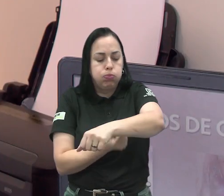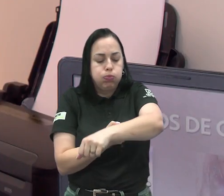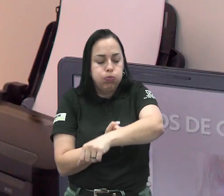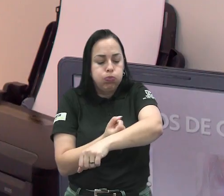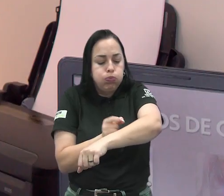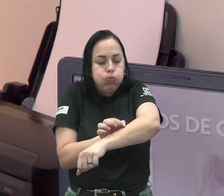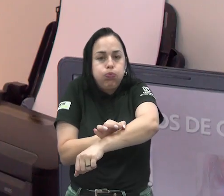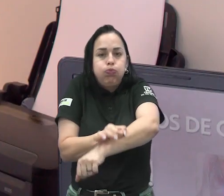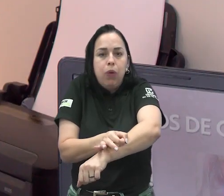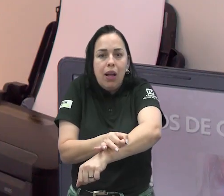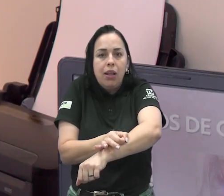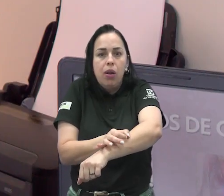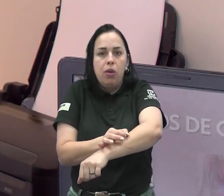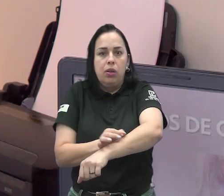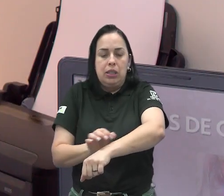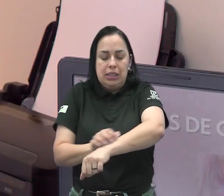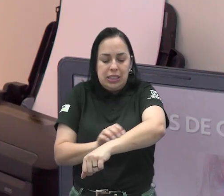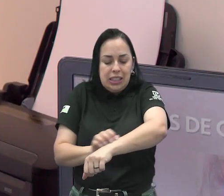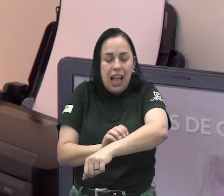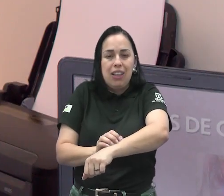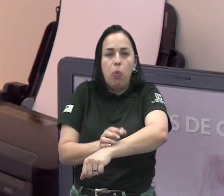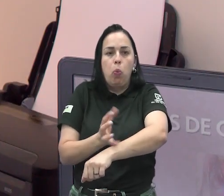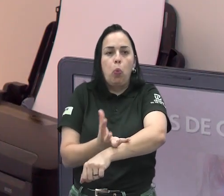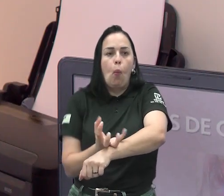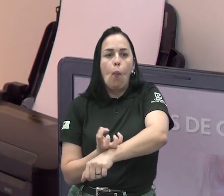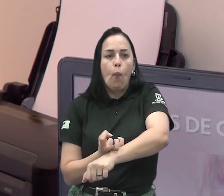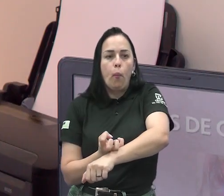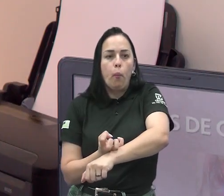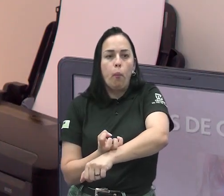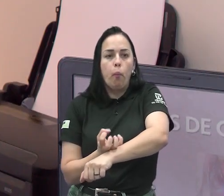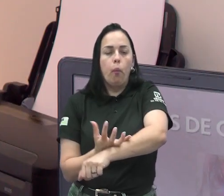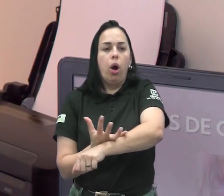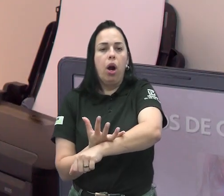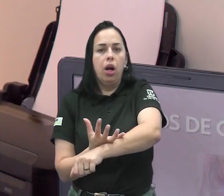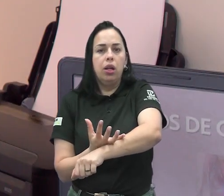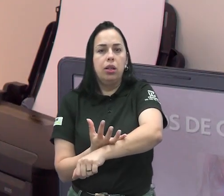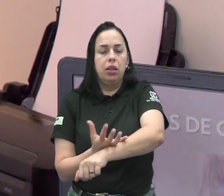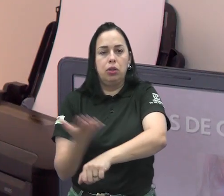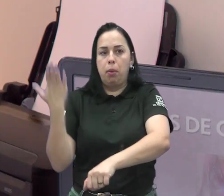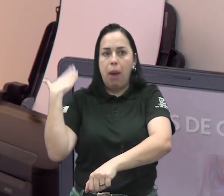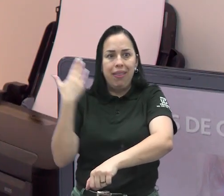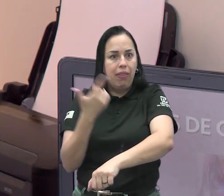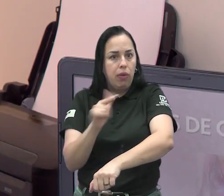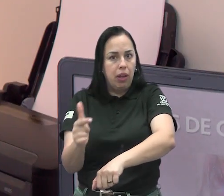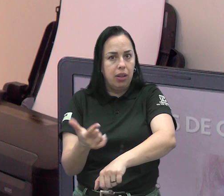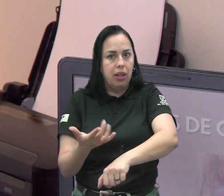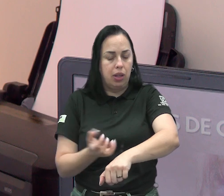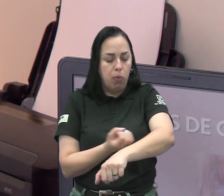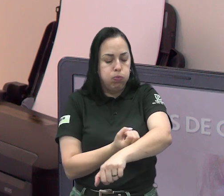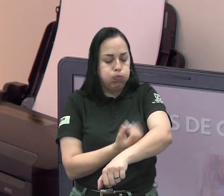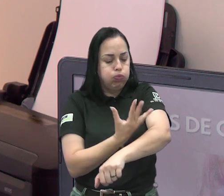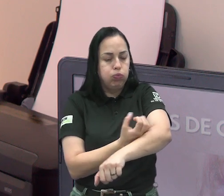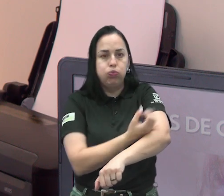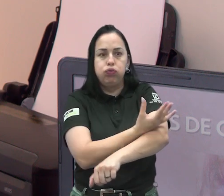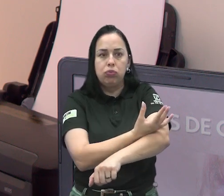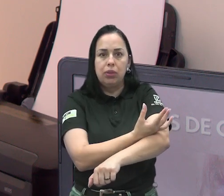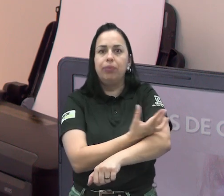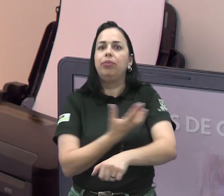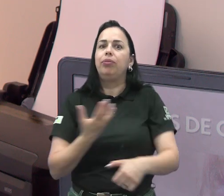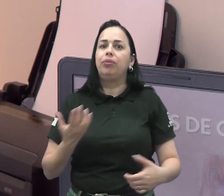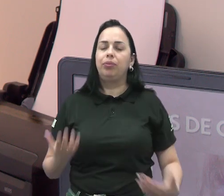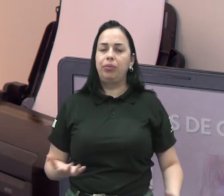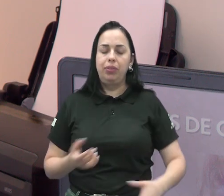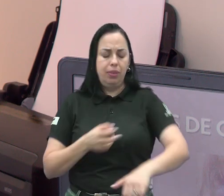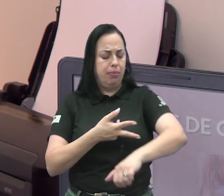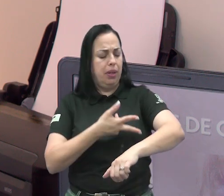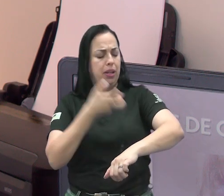de manchas, pintas, feridas que não cicatrizam, pequenas lesões que a pessoa não tinha antes e que foram surgindo com a